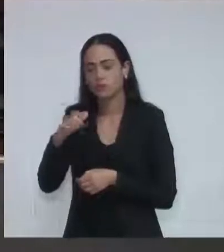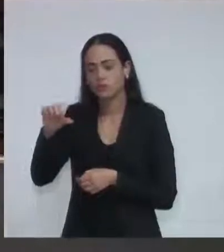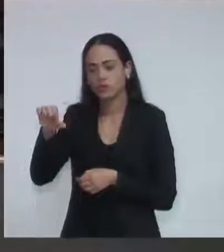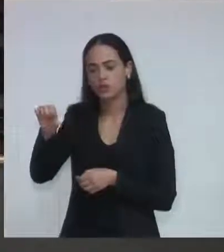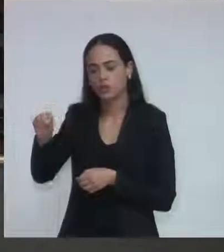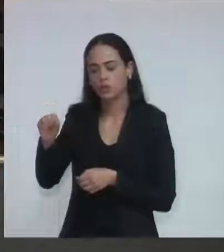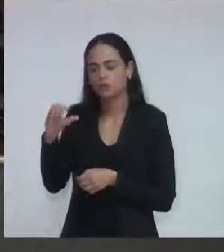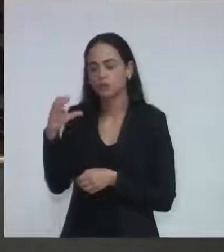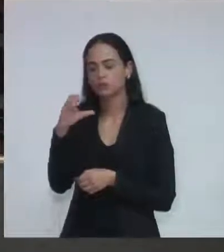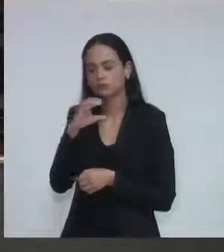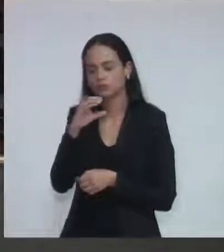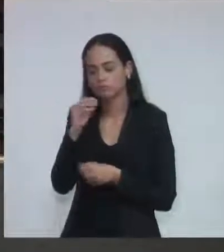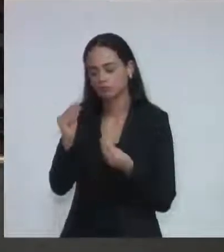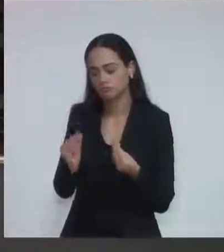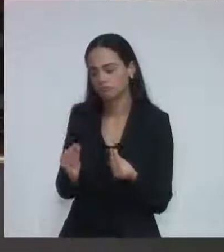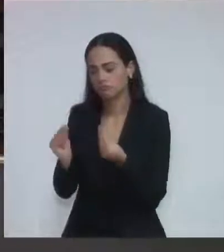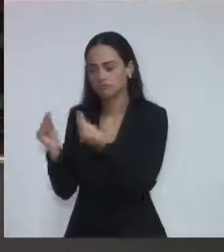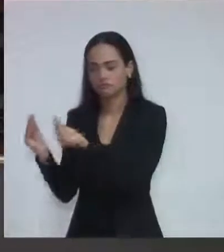Agora eu vou, né?